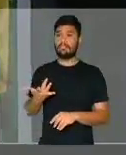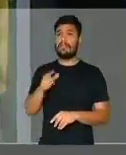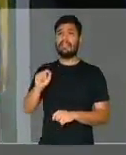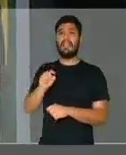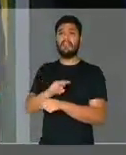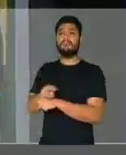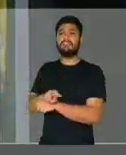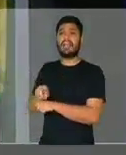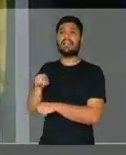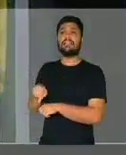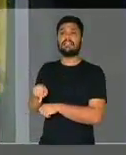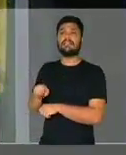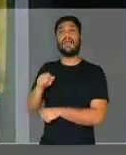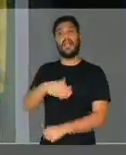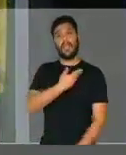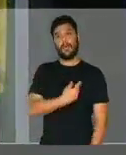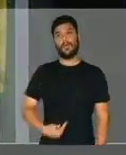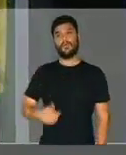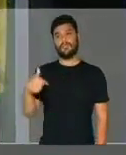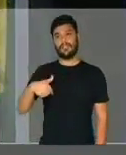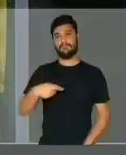dever de governo, que,